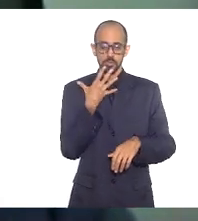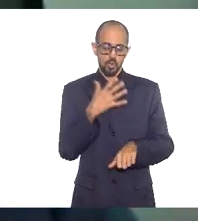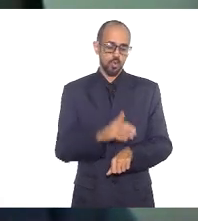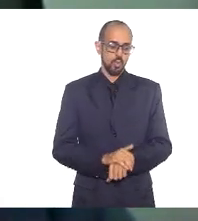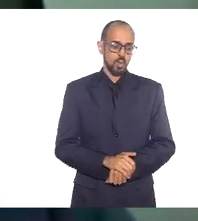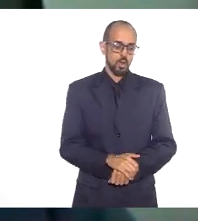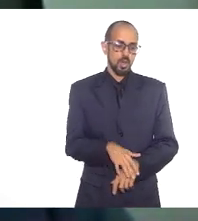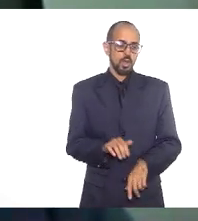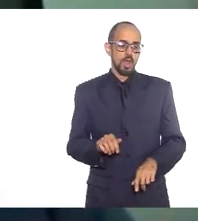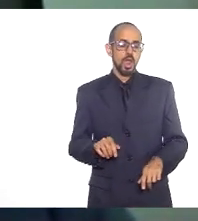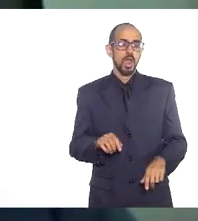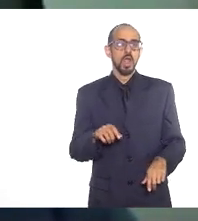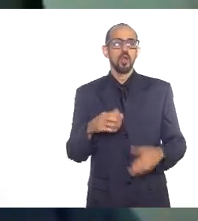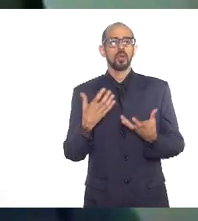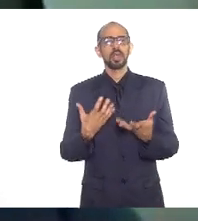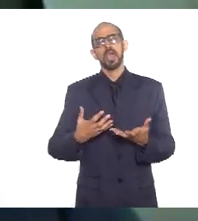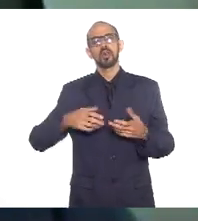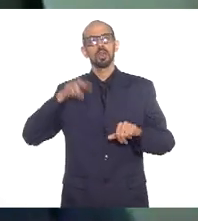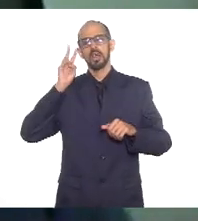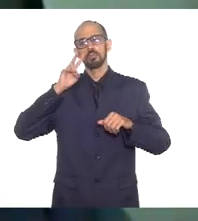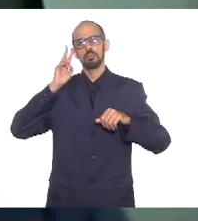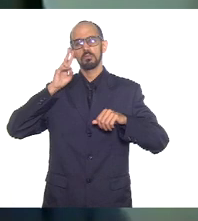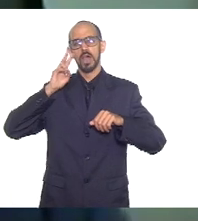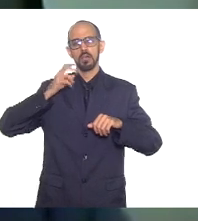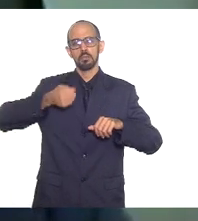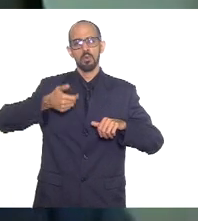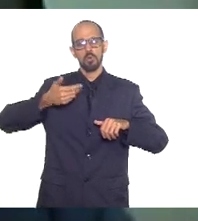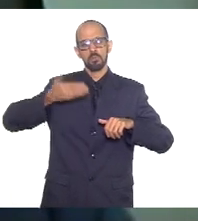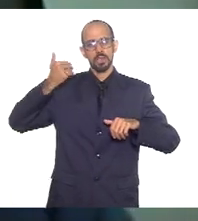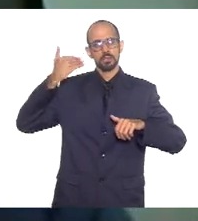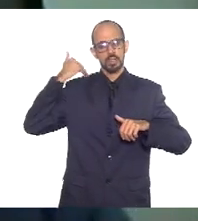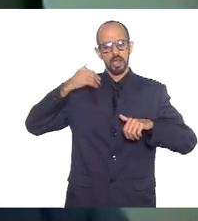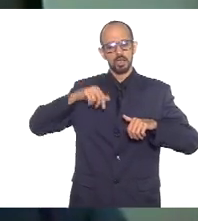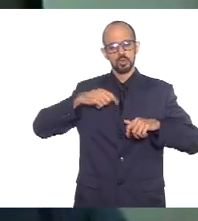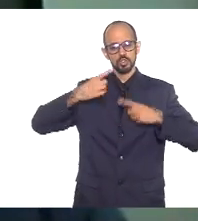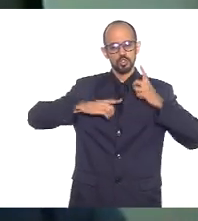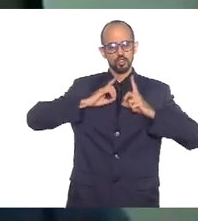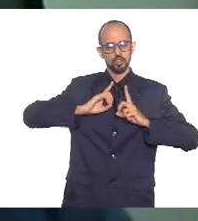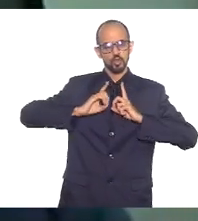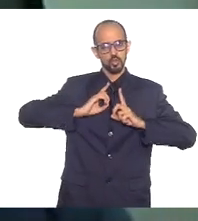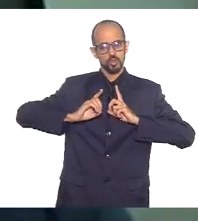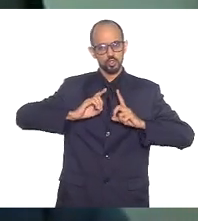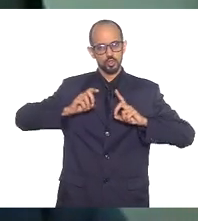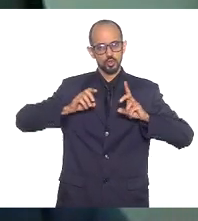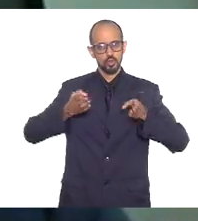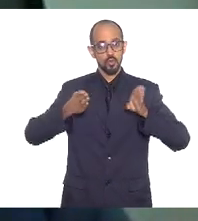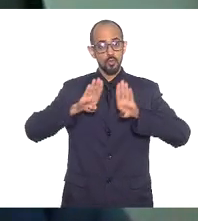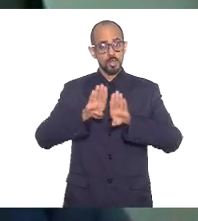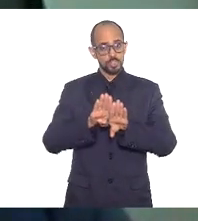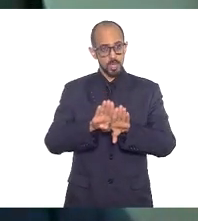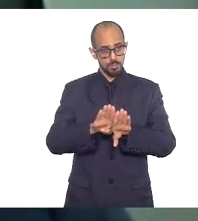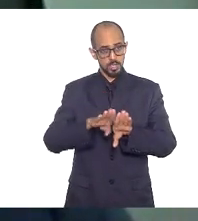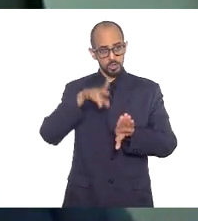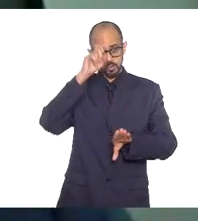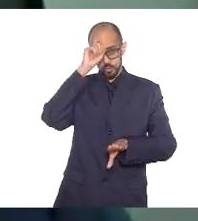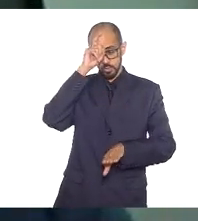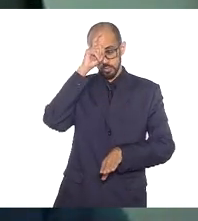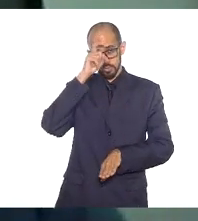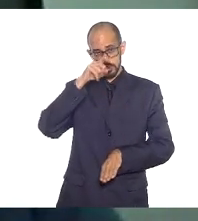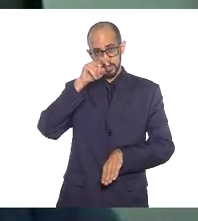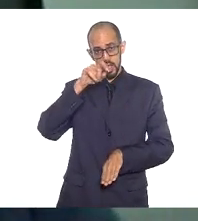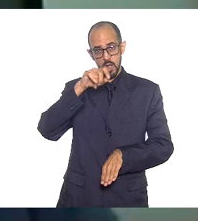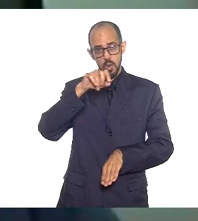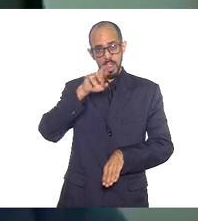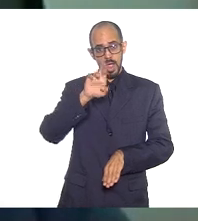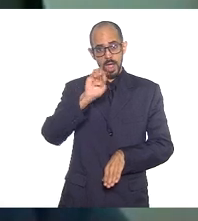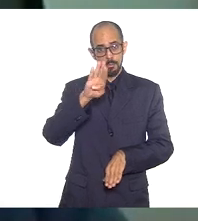aqui que nós passamos recentemente por uma discussão sobre o fechamento do Hospital Eduardo Rabelo.